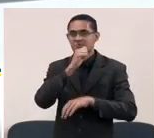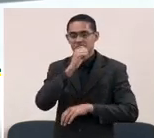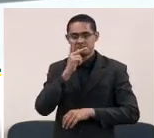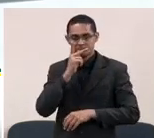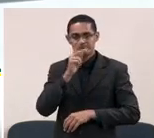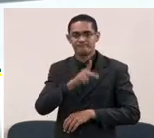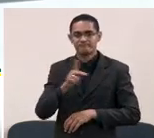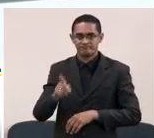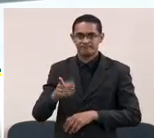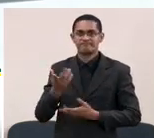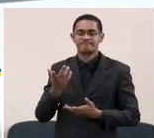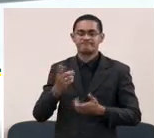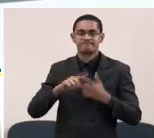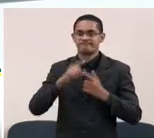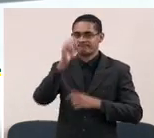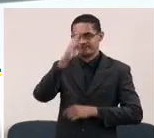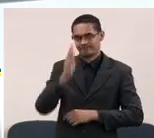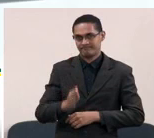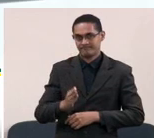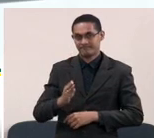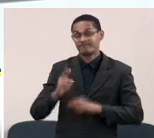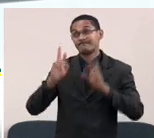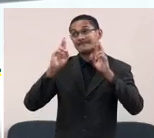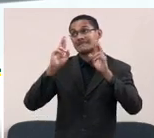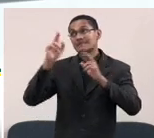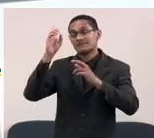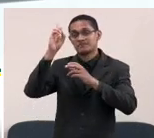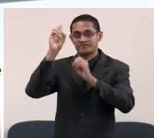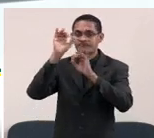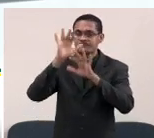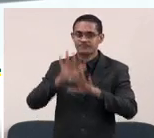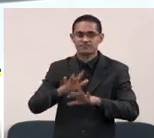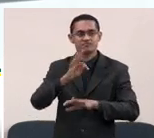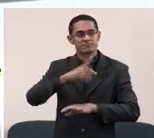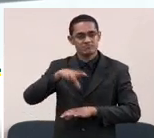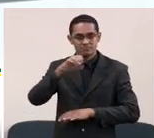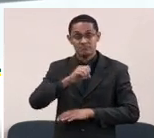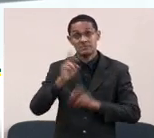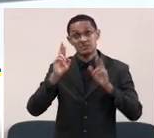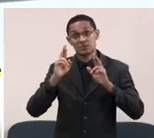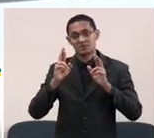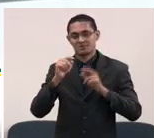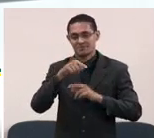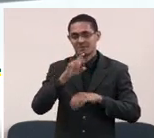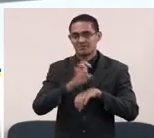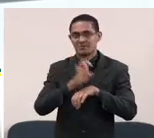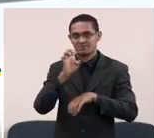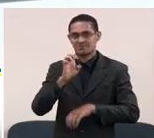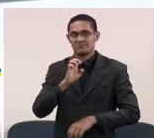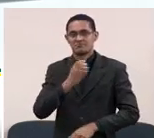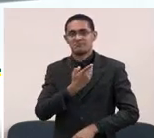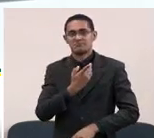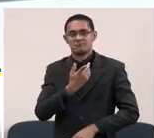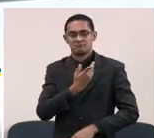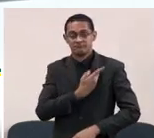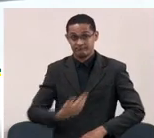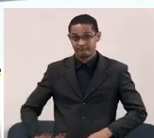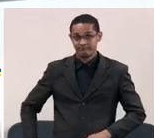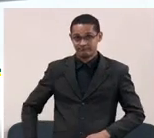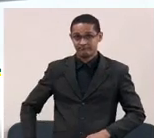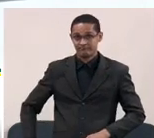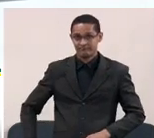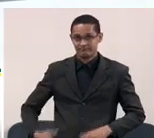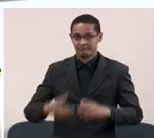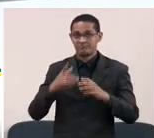abençoe sempre e que nós possamos, governo do estado, poder estadual,